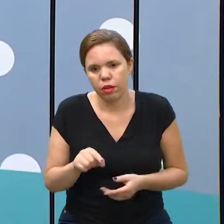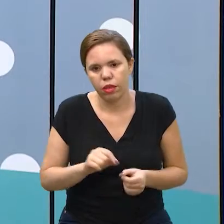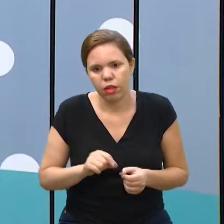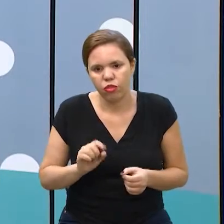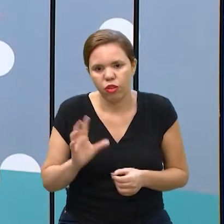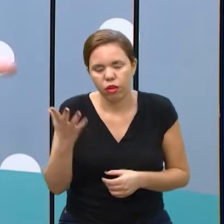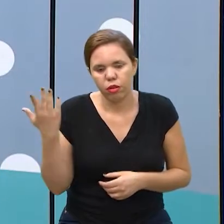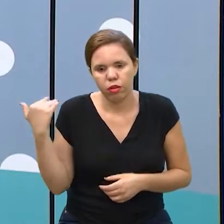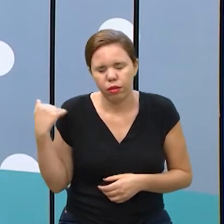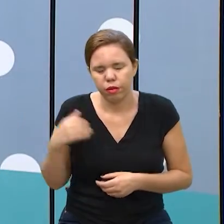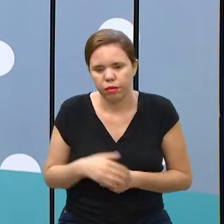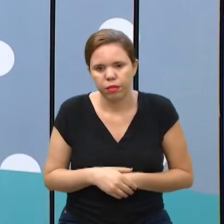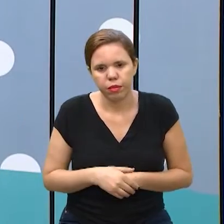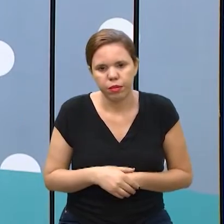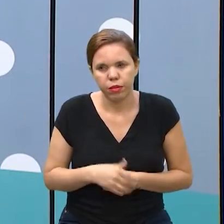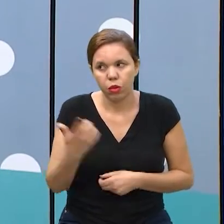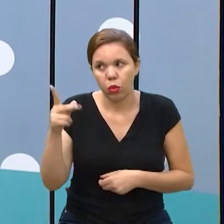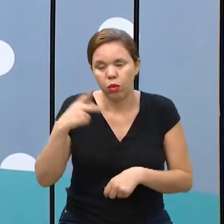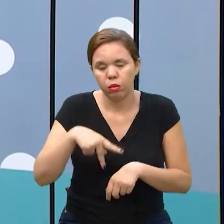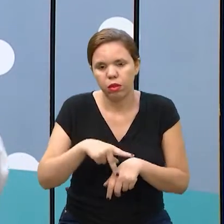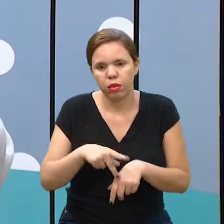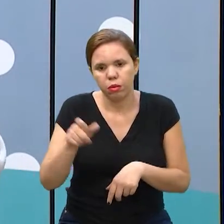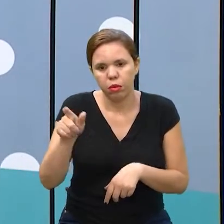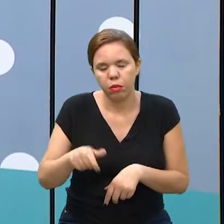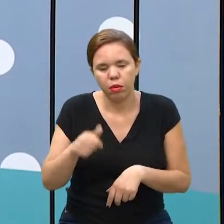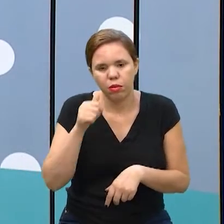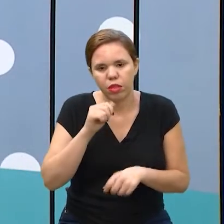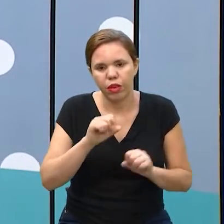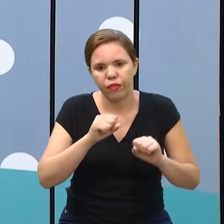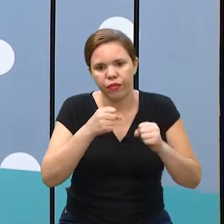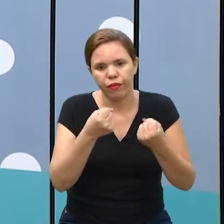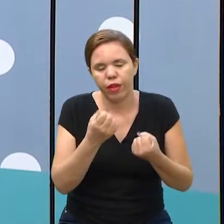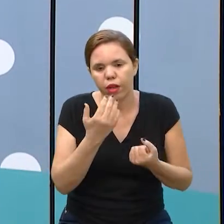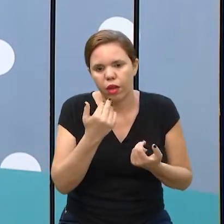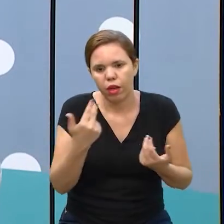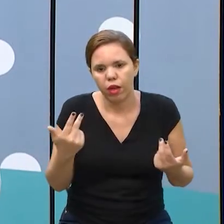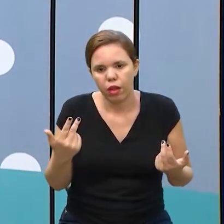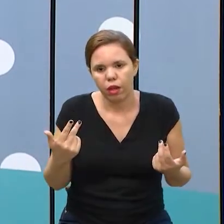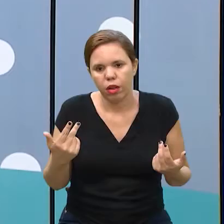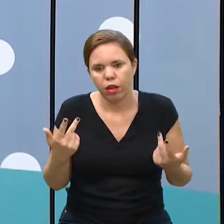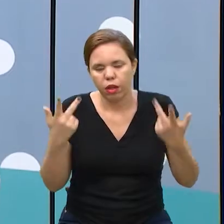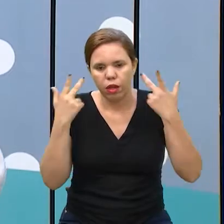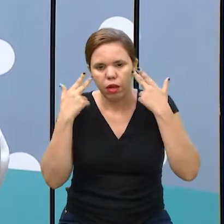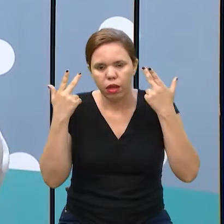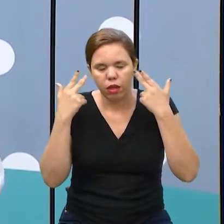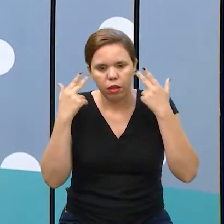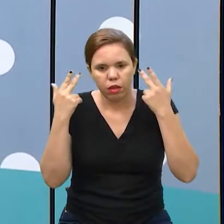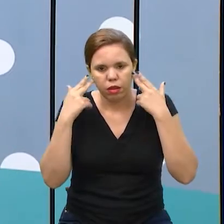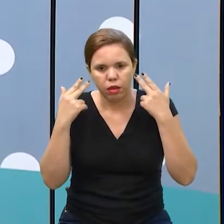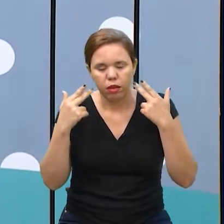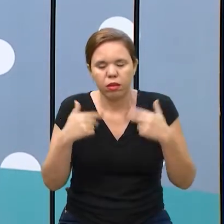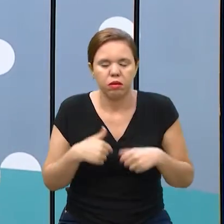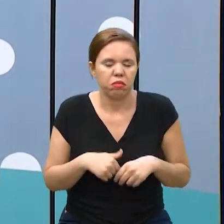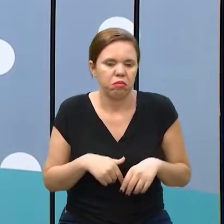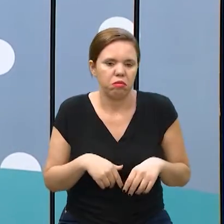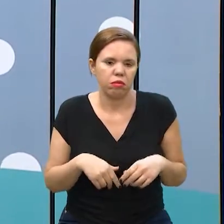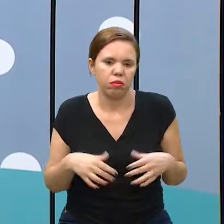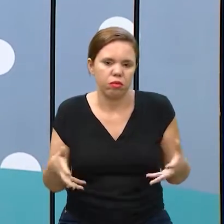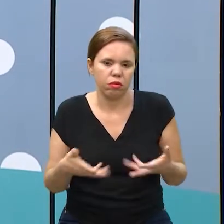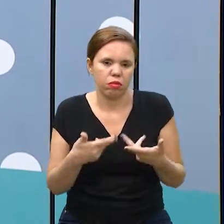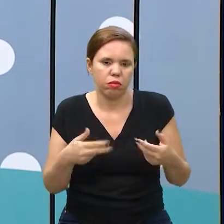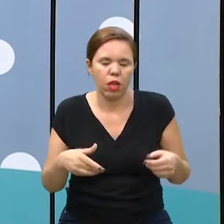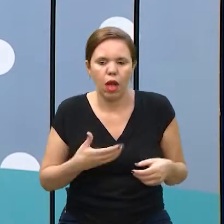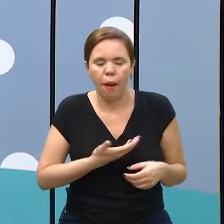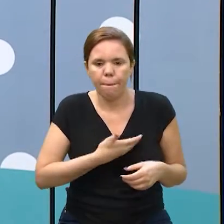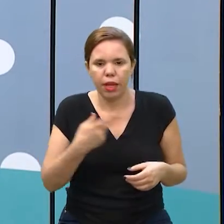alguma forma, aí já aconteceu, isso até fora do país, uma influenciadora que defendia uma alimentação limpa, vegana, e aí